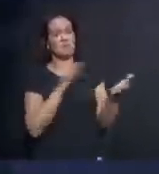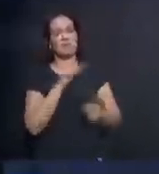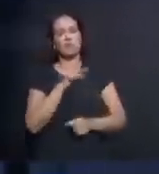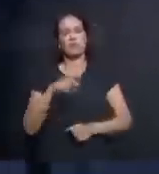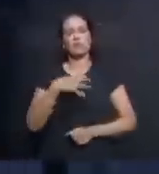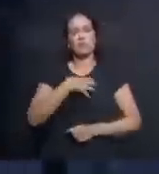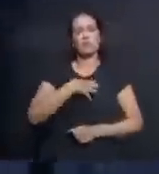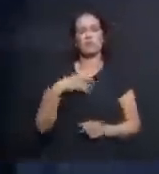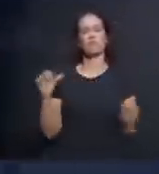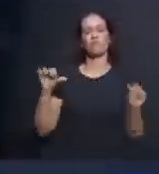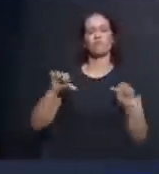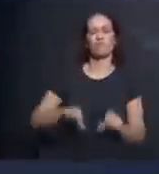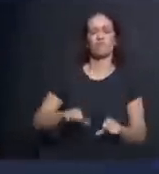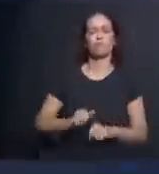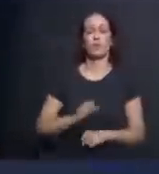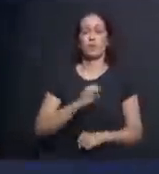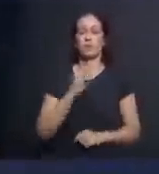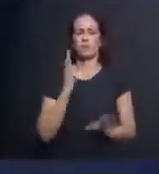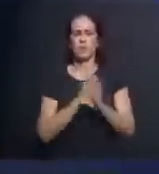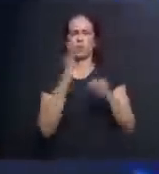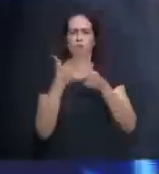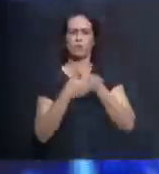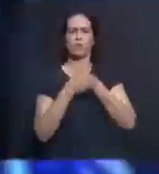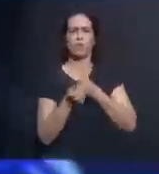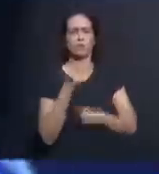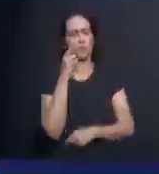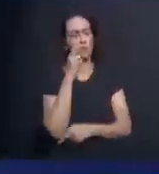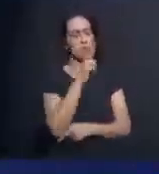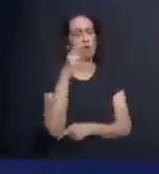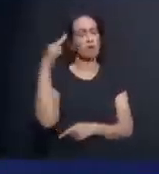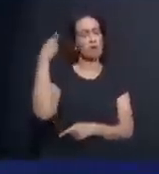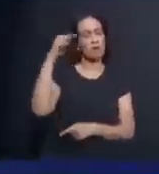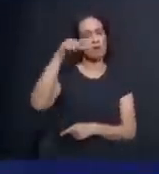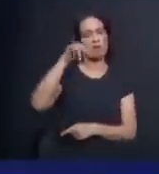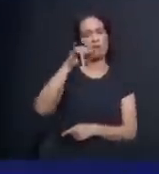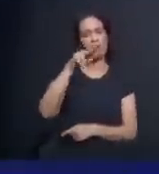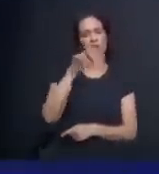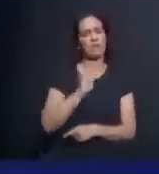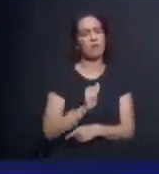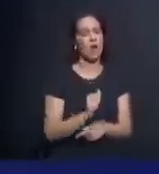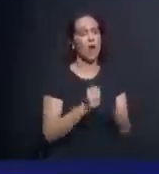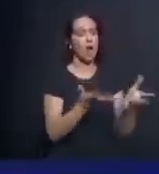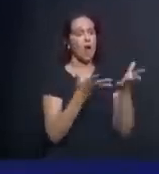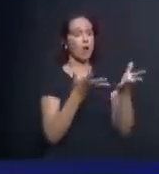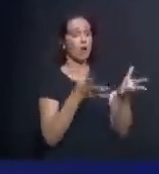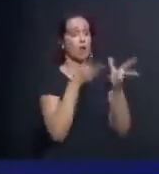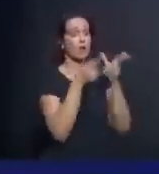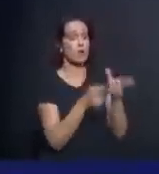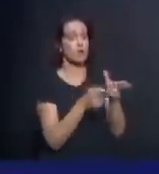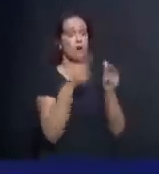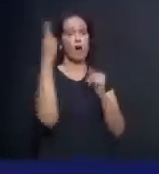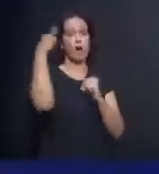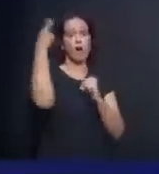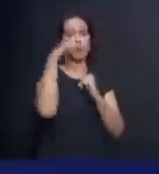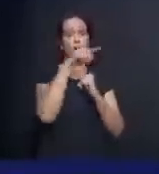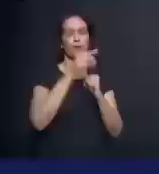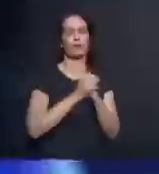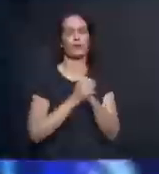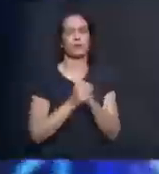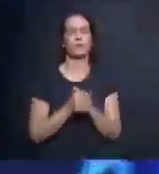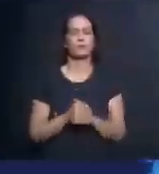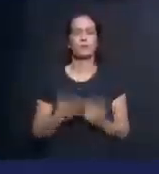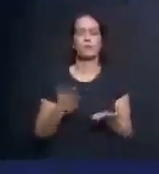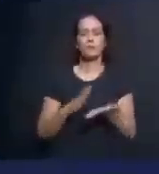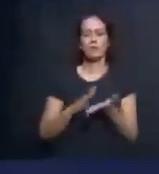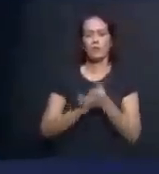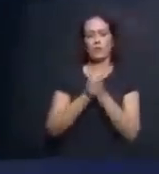frustração. Então quando você não descobre seu chamado, você olha para a Nívia e fala assim: ah, eu quero ser daquele jeito. Aí você pega o nome de um sabonete,